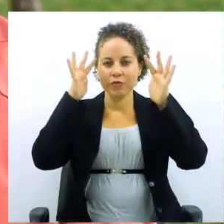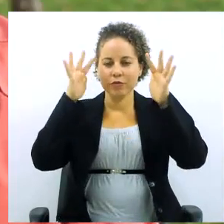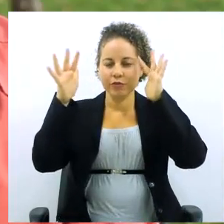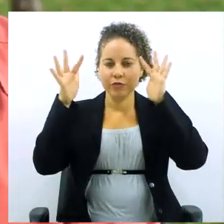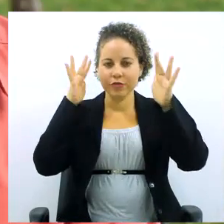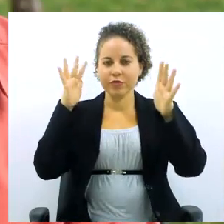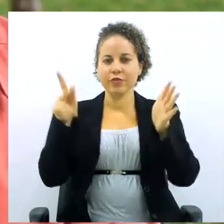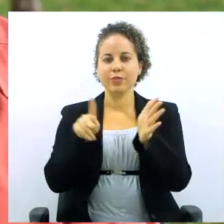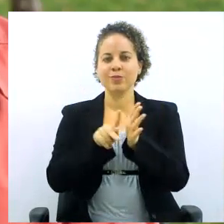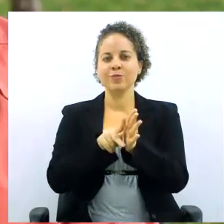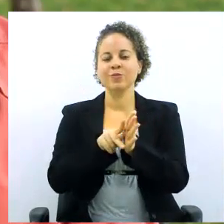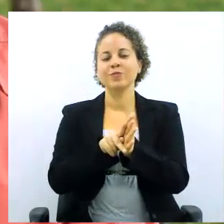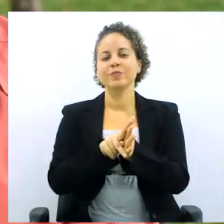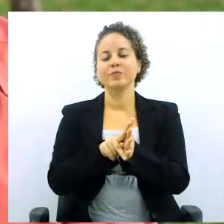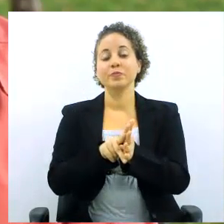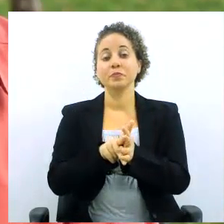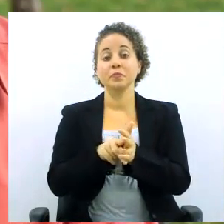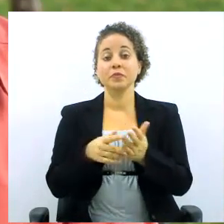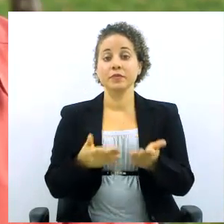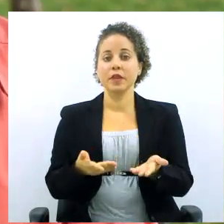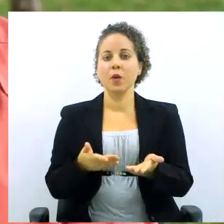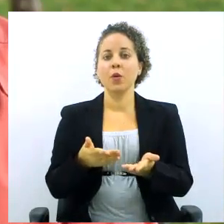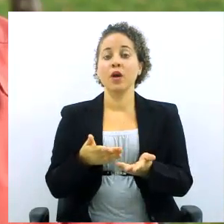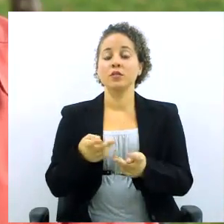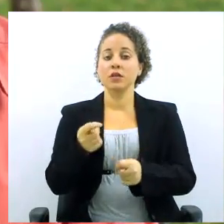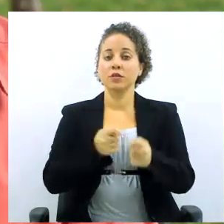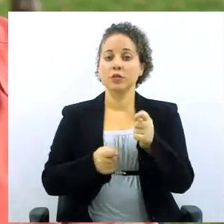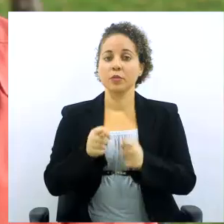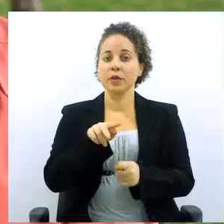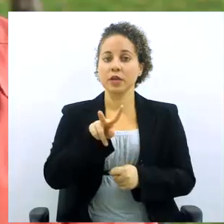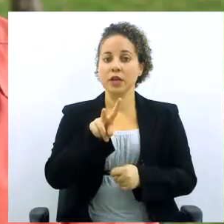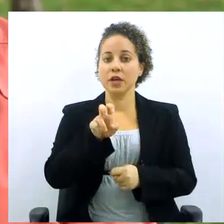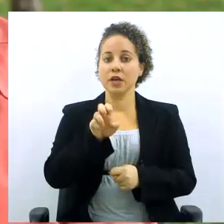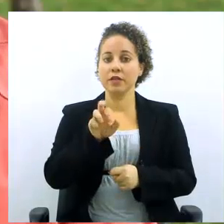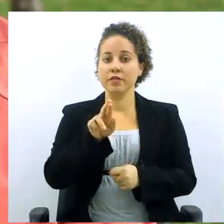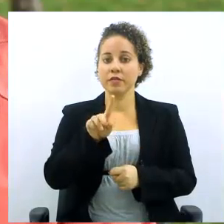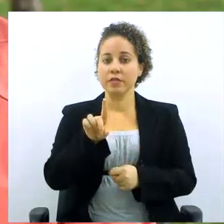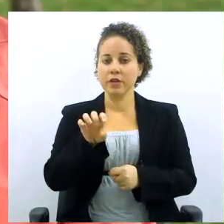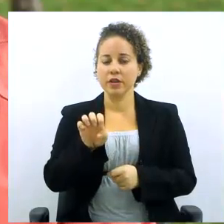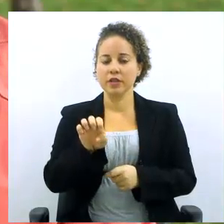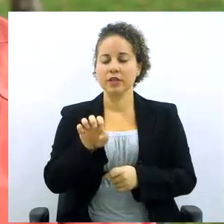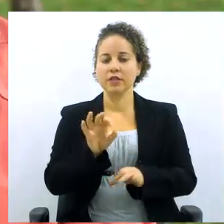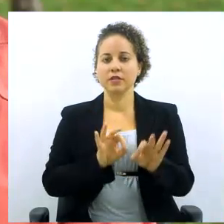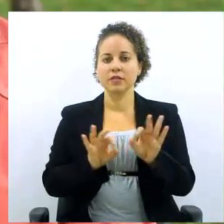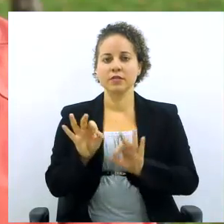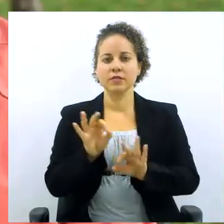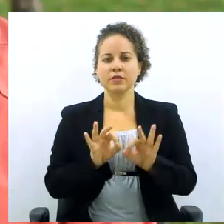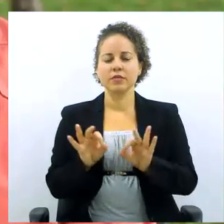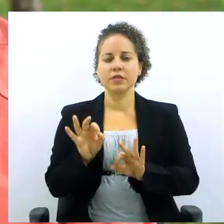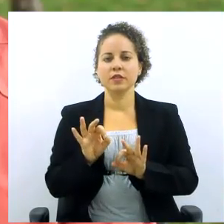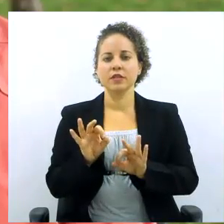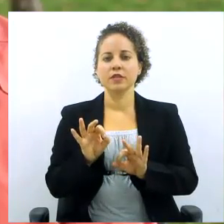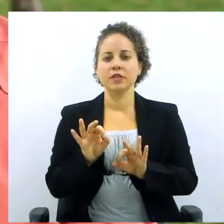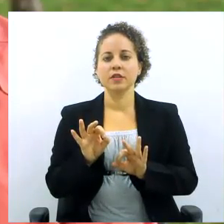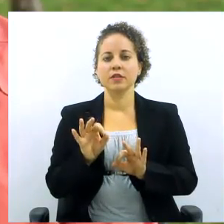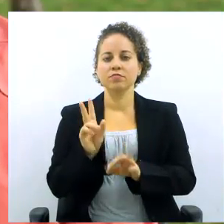essa economia verde, ela trata, é a forma como a economia trata,